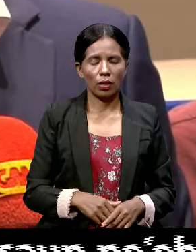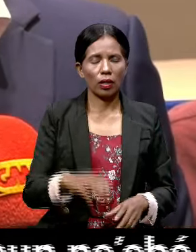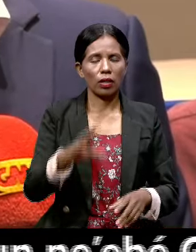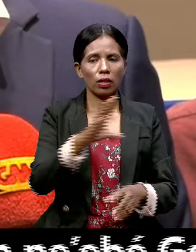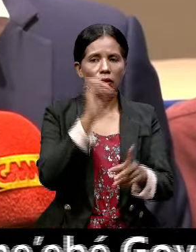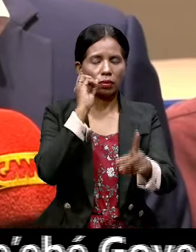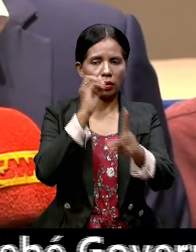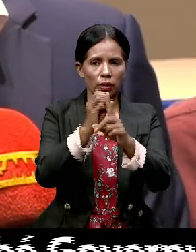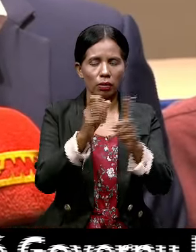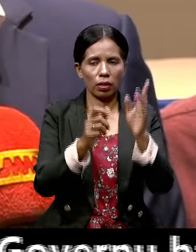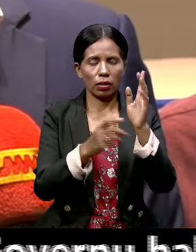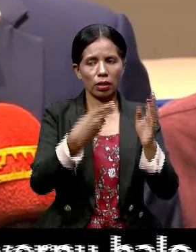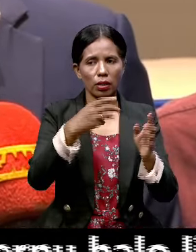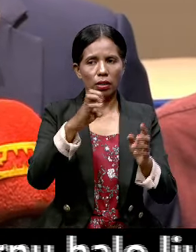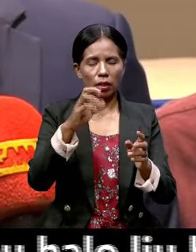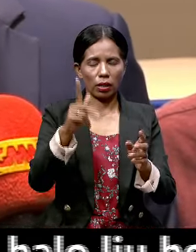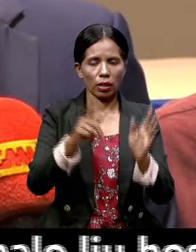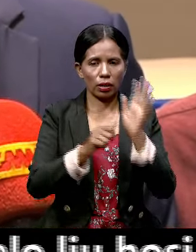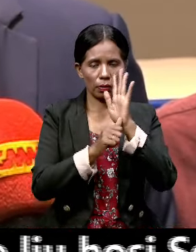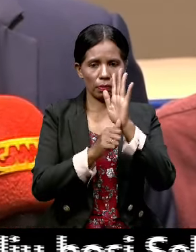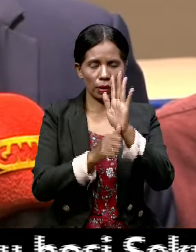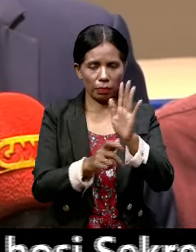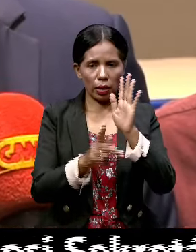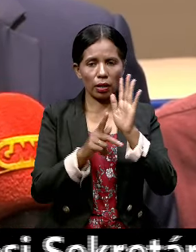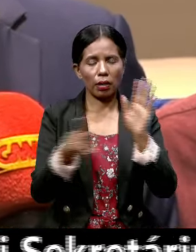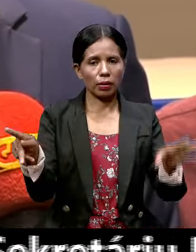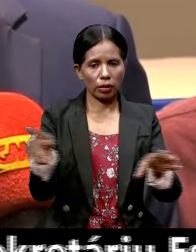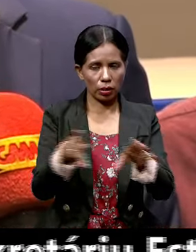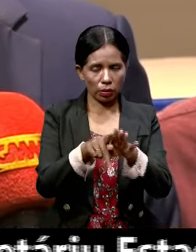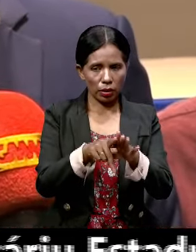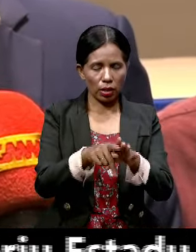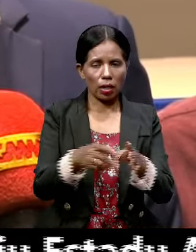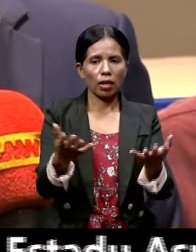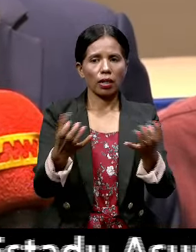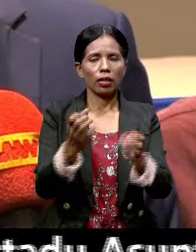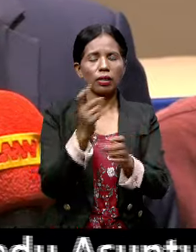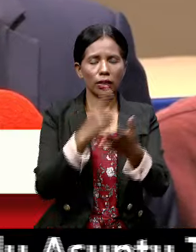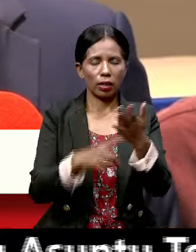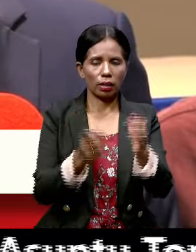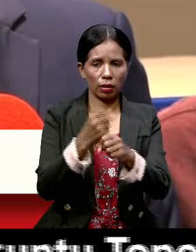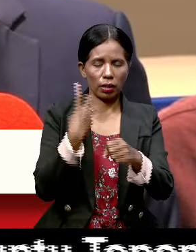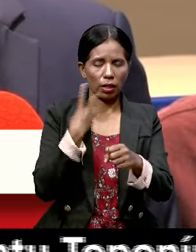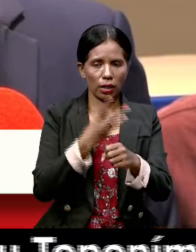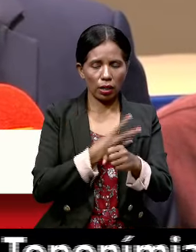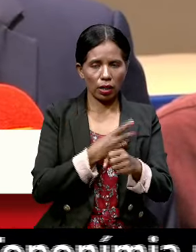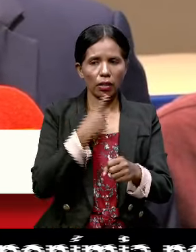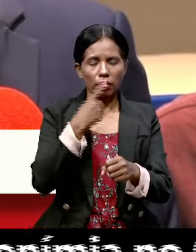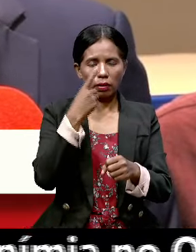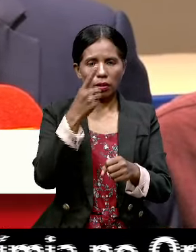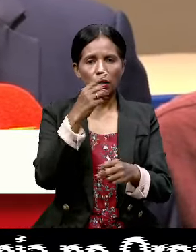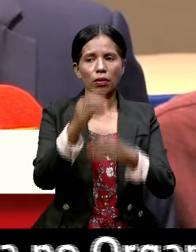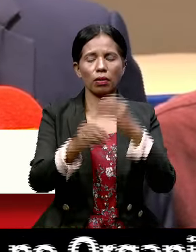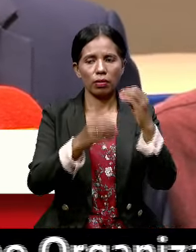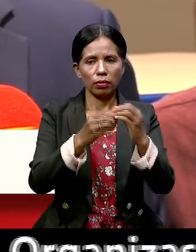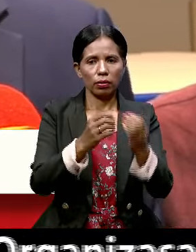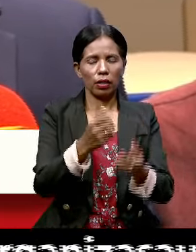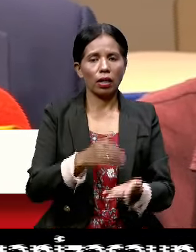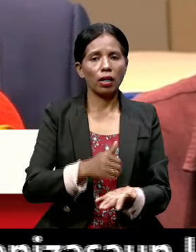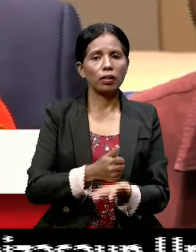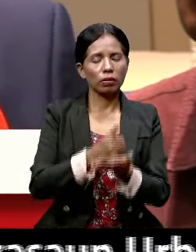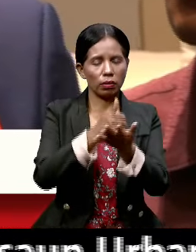bema kene ke marka presensa hene ne akara expecta barat liu sa ida mak ita bela halona si hene kene parte atau expecta nune share be studente